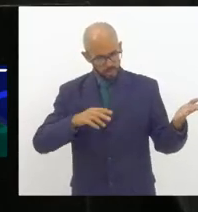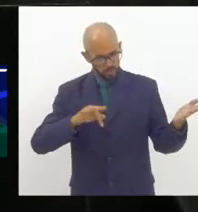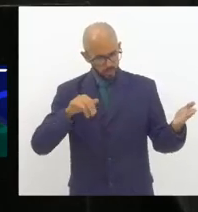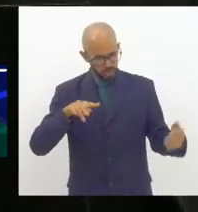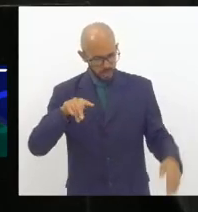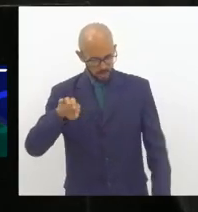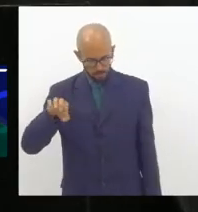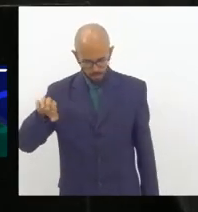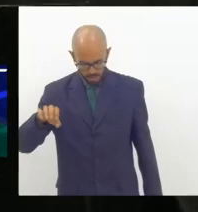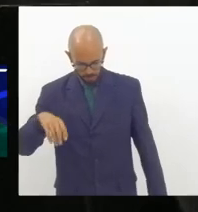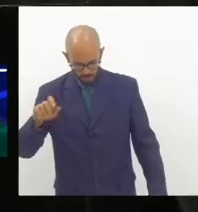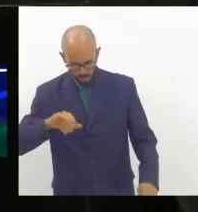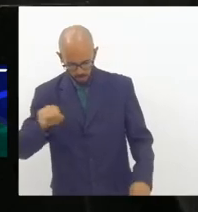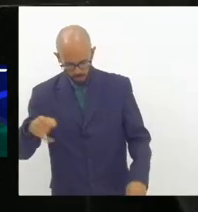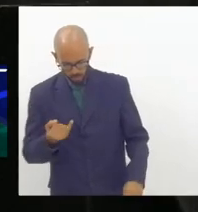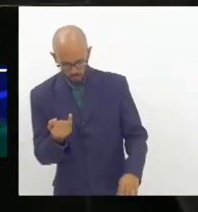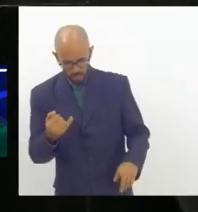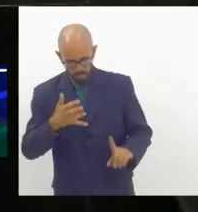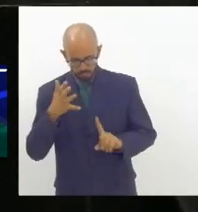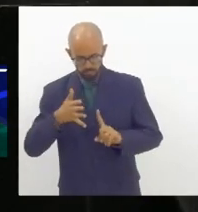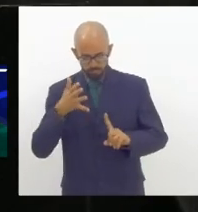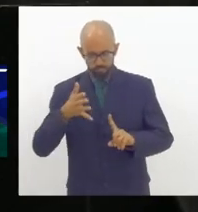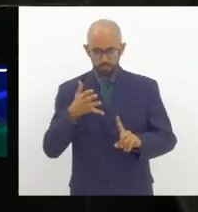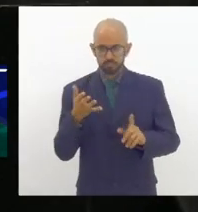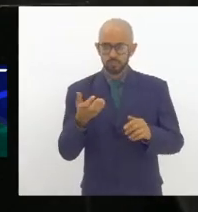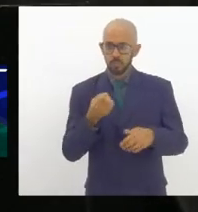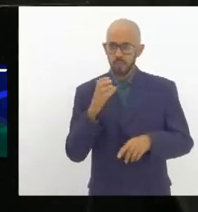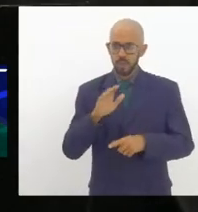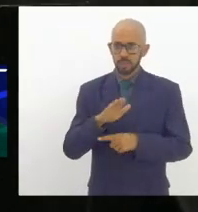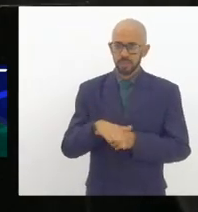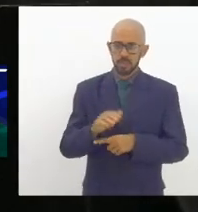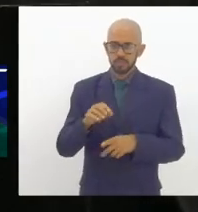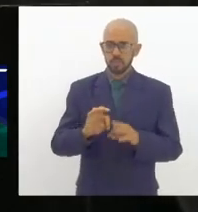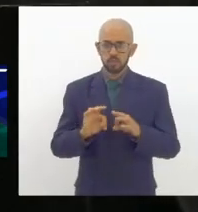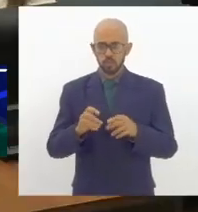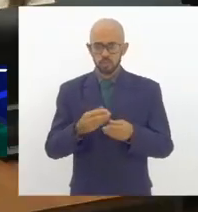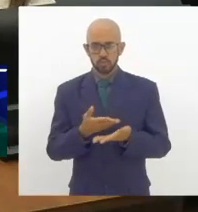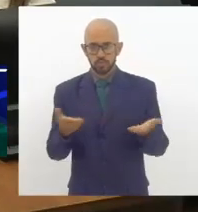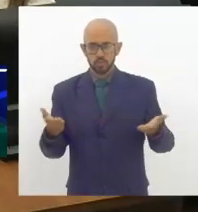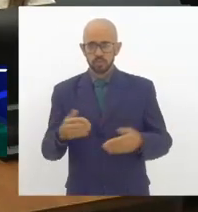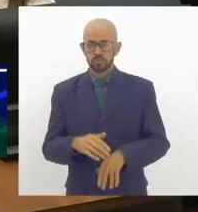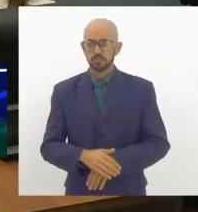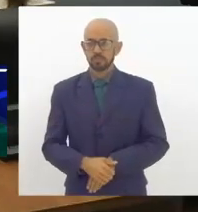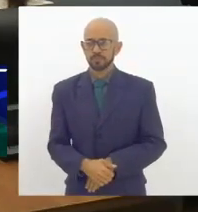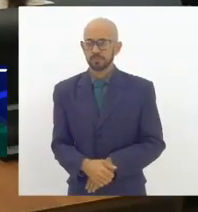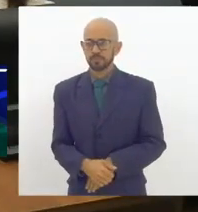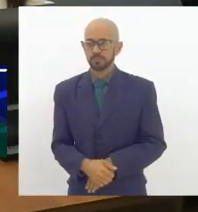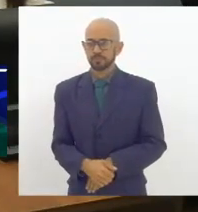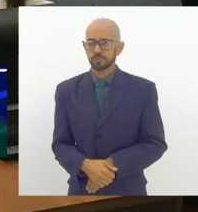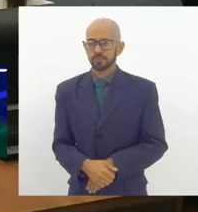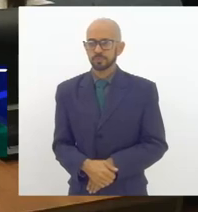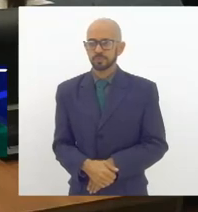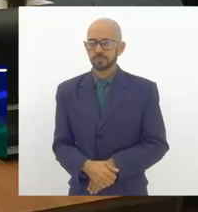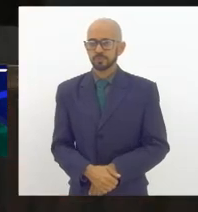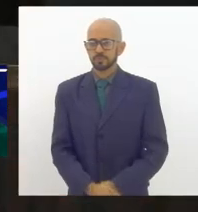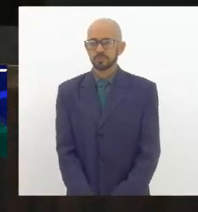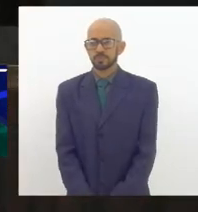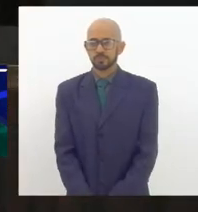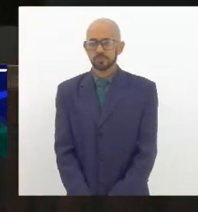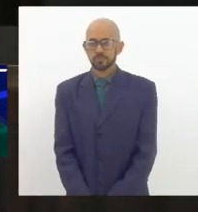poubel pela oportunidade da fala na tarde de hoje uma boa tarde a todos e todas de